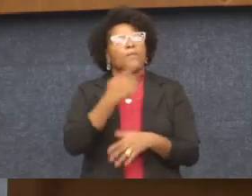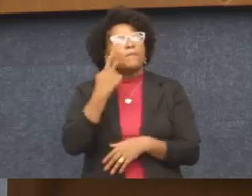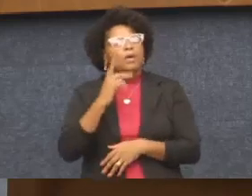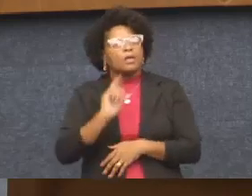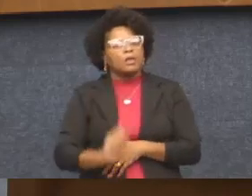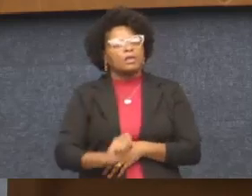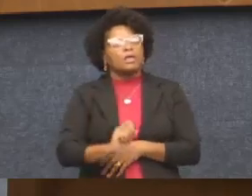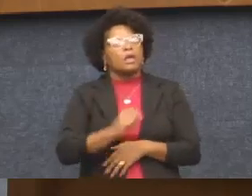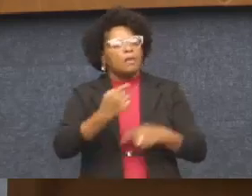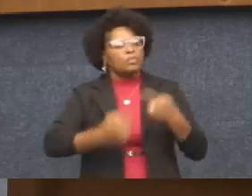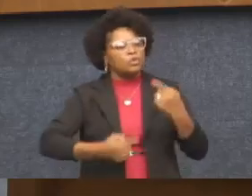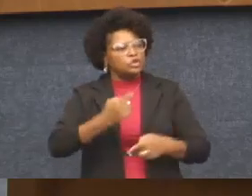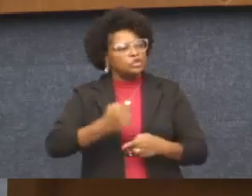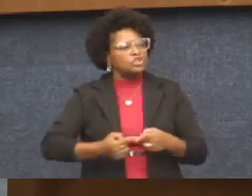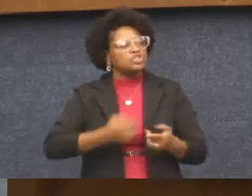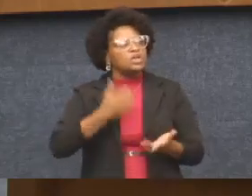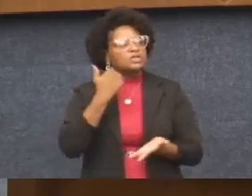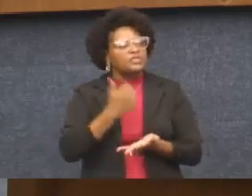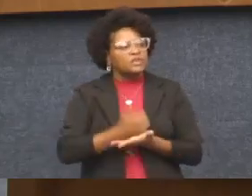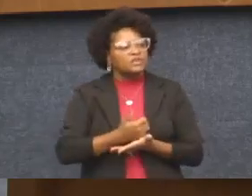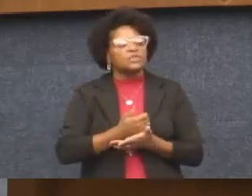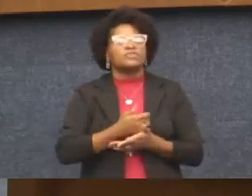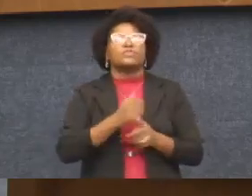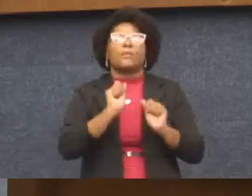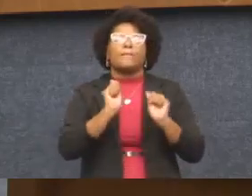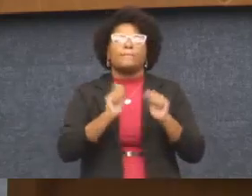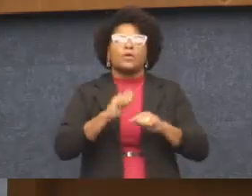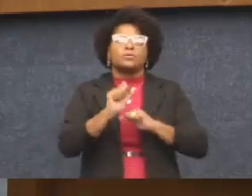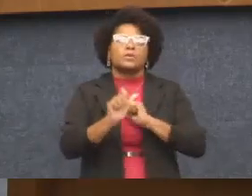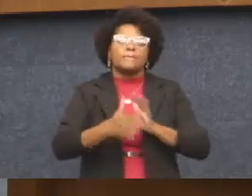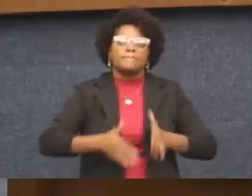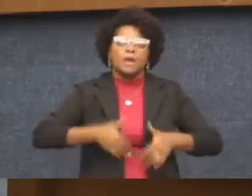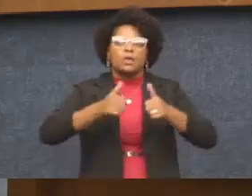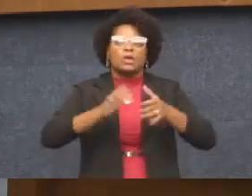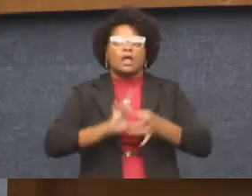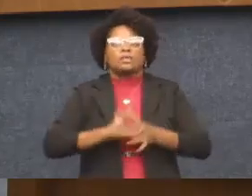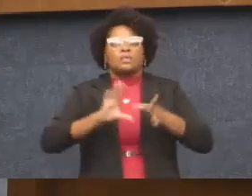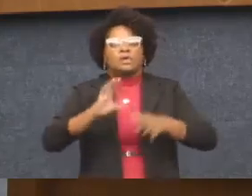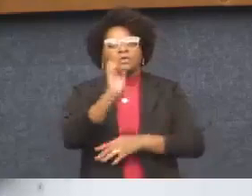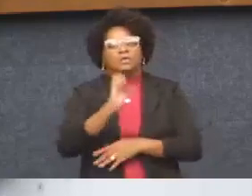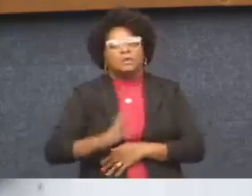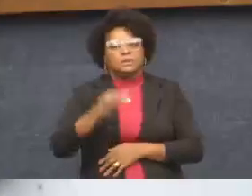defendo, passe a melhorar a democracia brasileira e na nossa cidade. Muito obrigado.